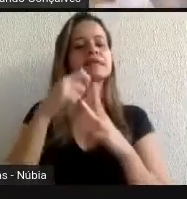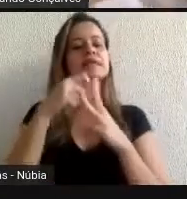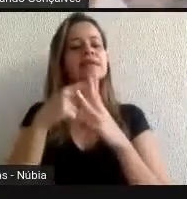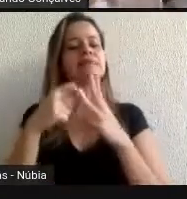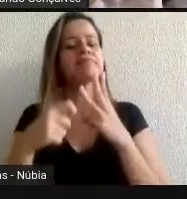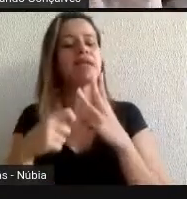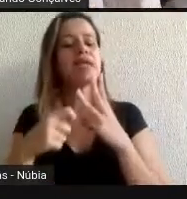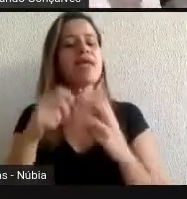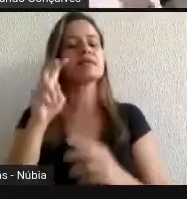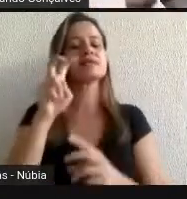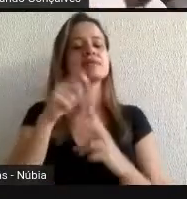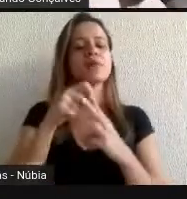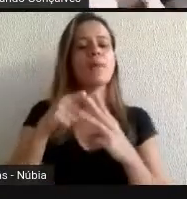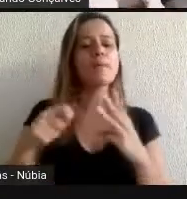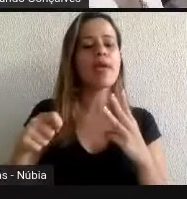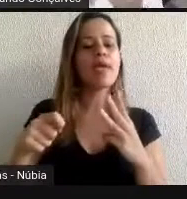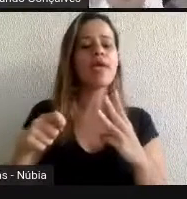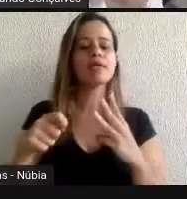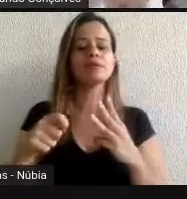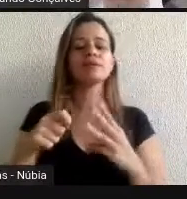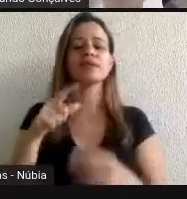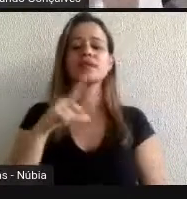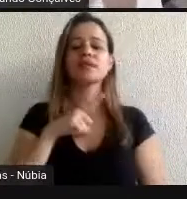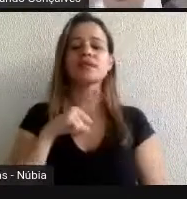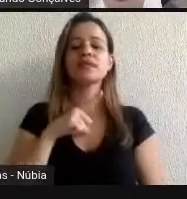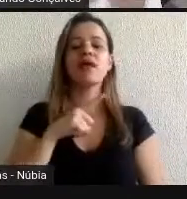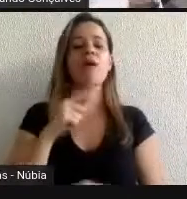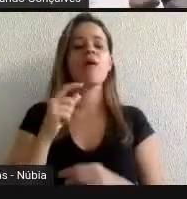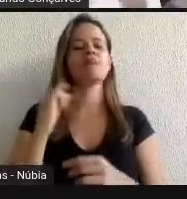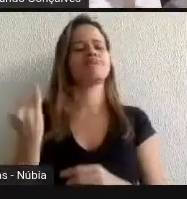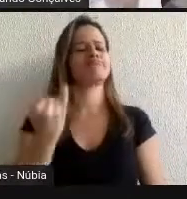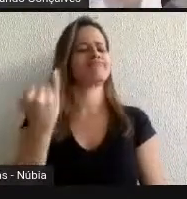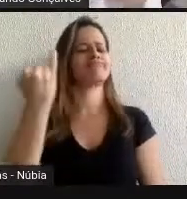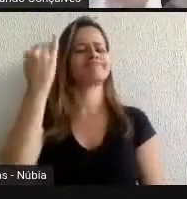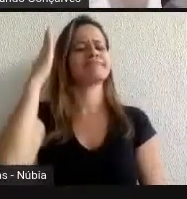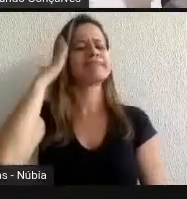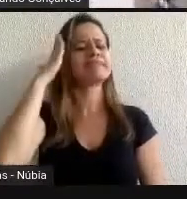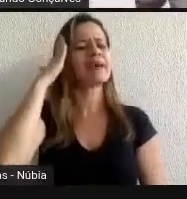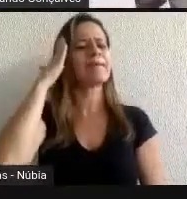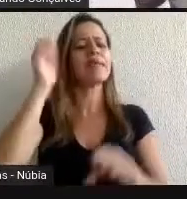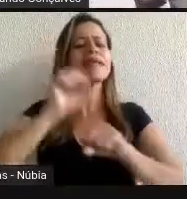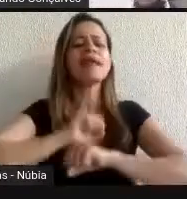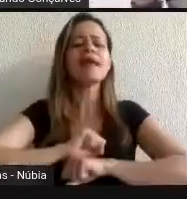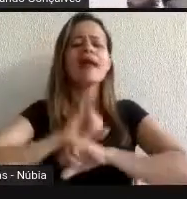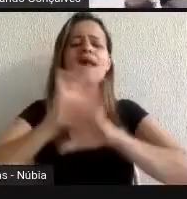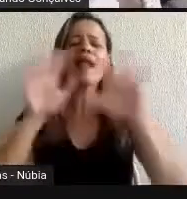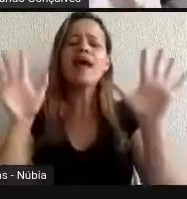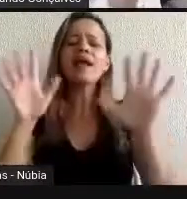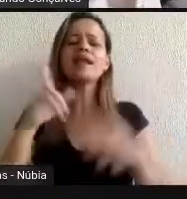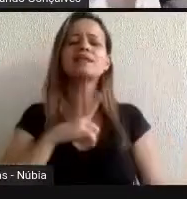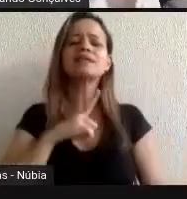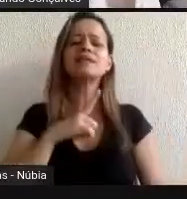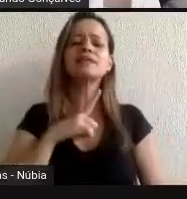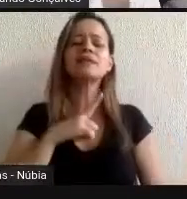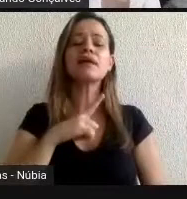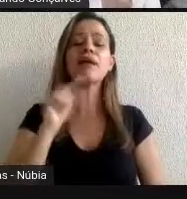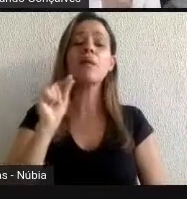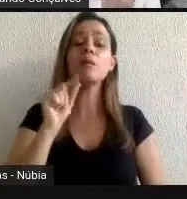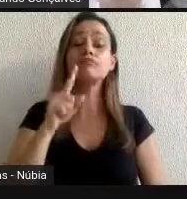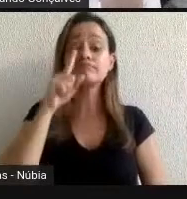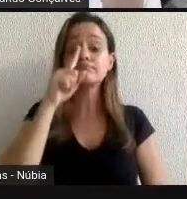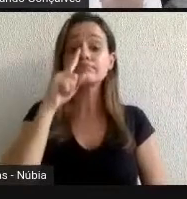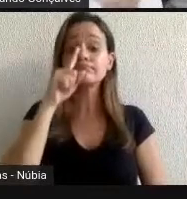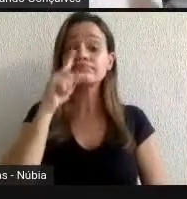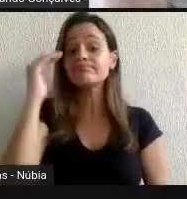5 meses, tá? Então, assim, é fundamental a gente saber, ter clareza que eu preciso de ter baixíssimo risco e